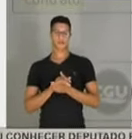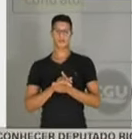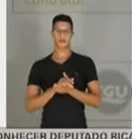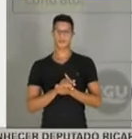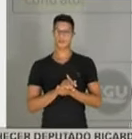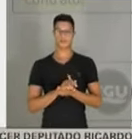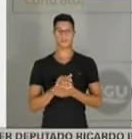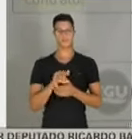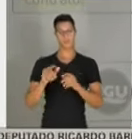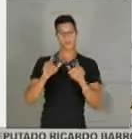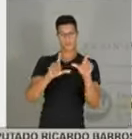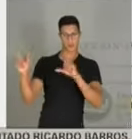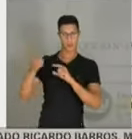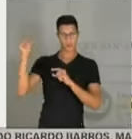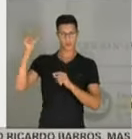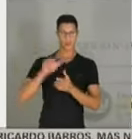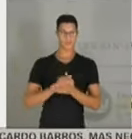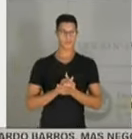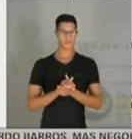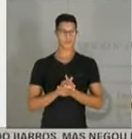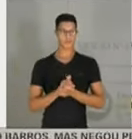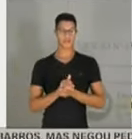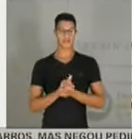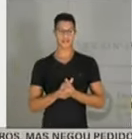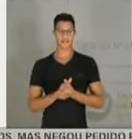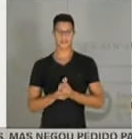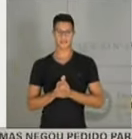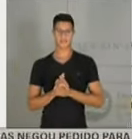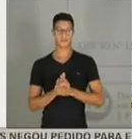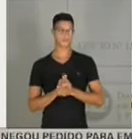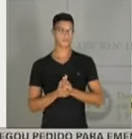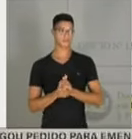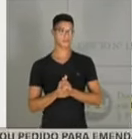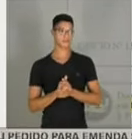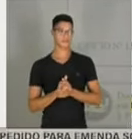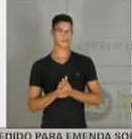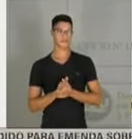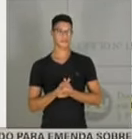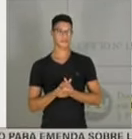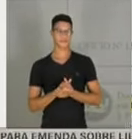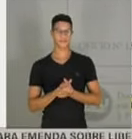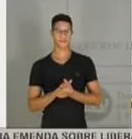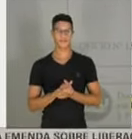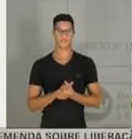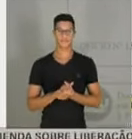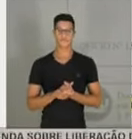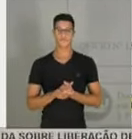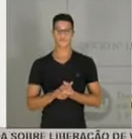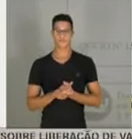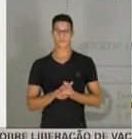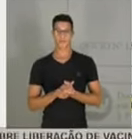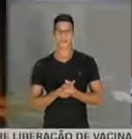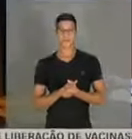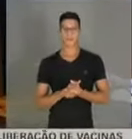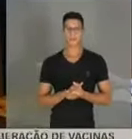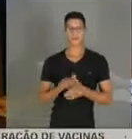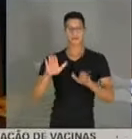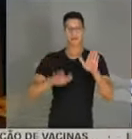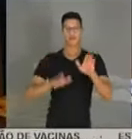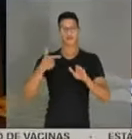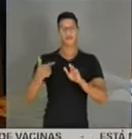órgãos. Próximo. Pedindo a suspensão. Olha que interessante aqui. Muito interessante. Esse é o último. Talvez eu não